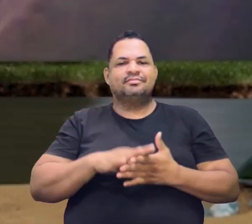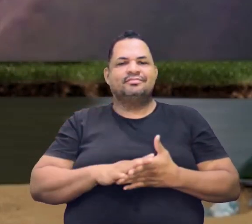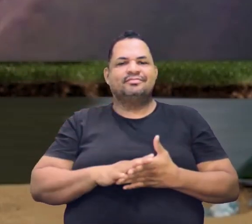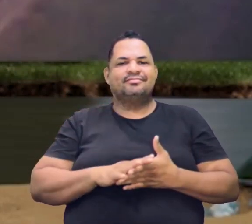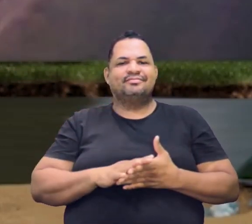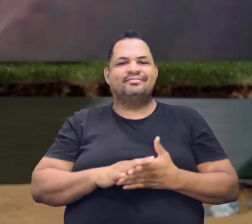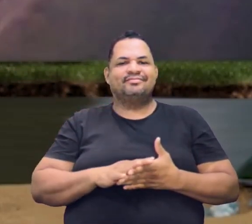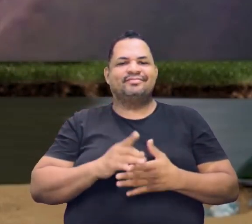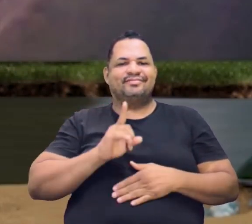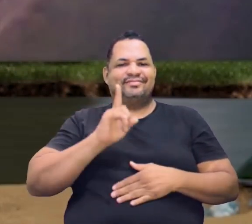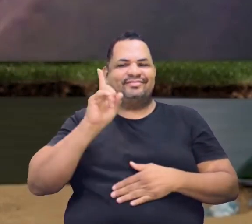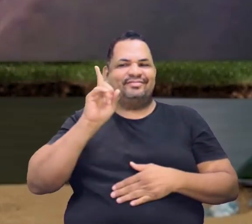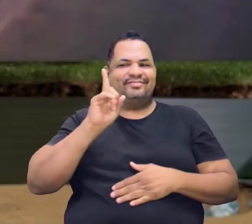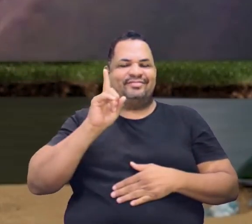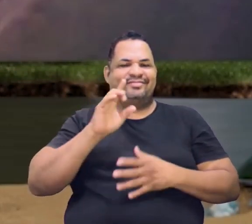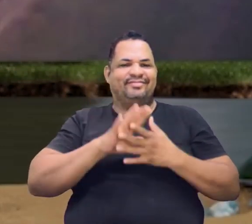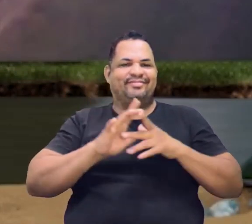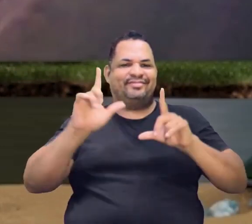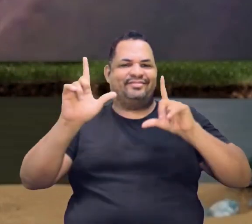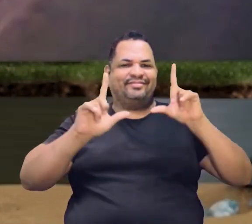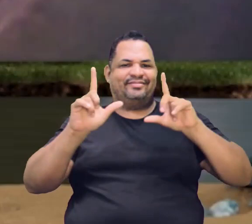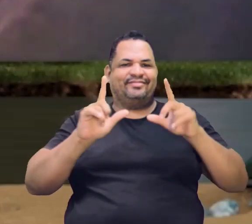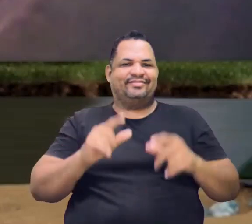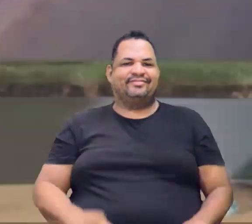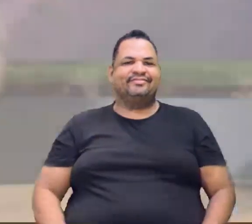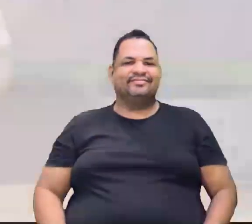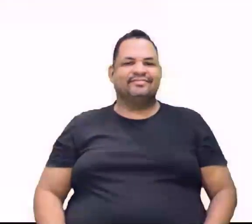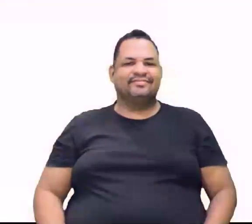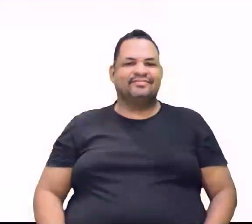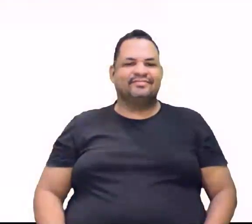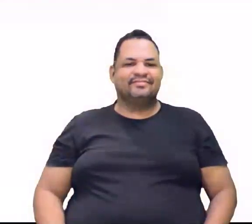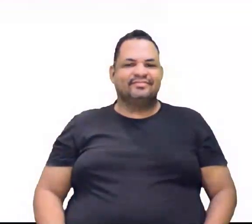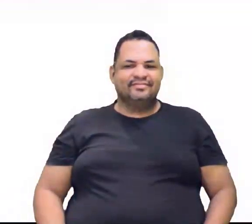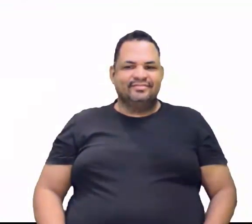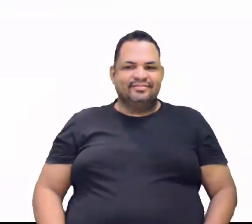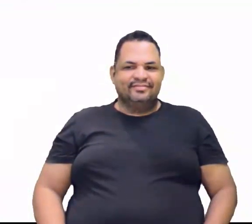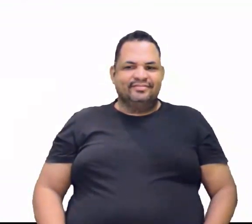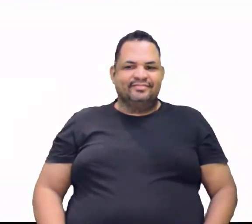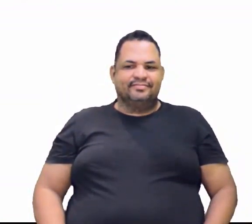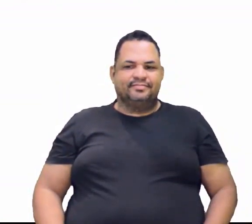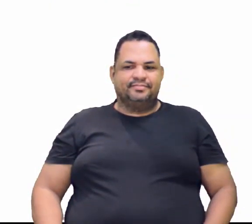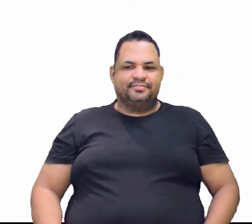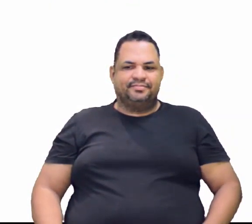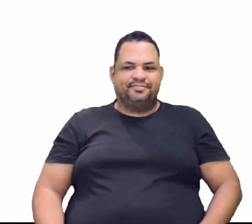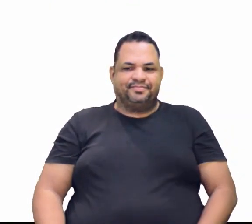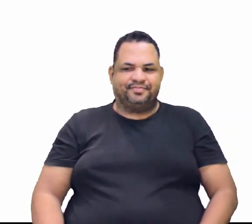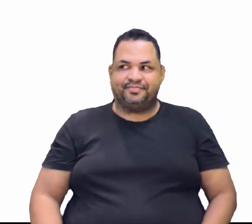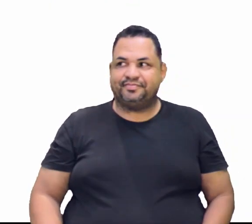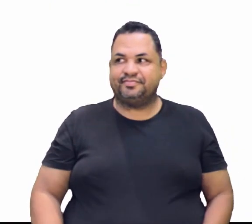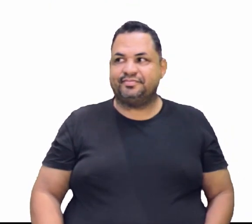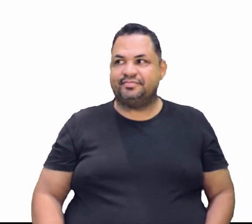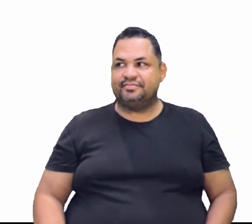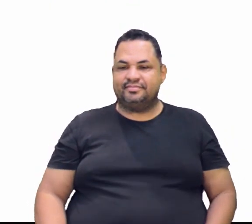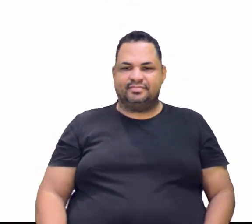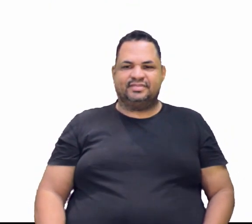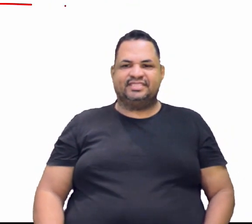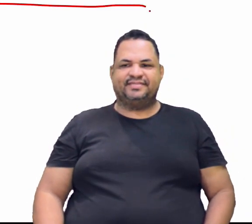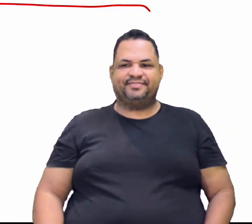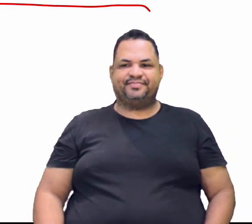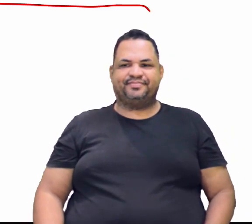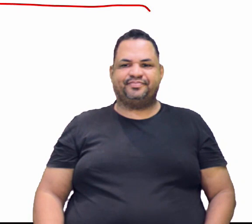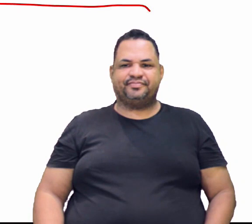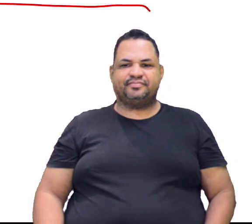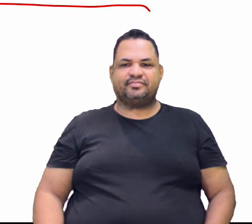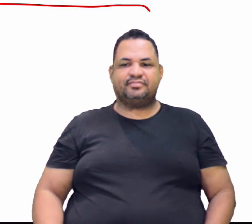do slide, mas eu vou mostrar algumas imagens. Então, joga-me lá no quadro. Vamos lá. Então,